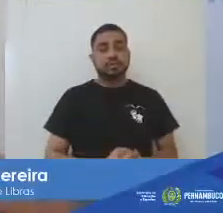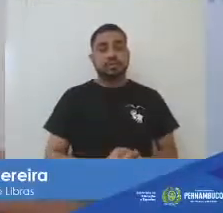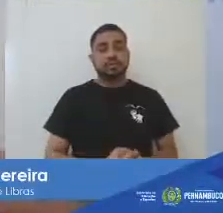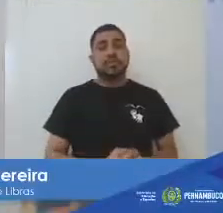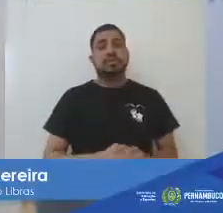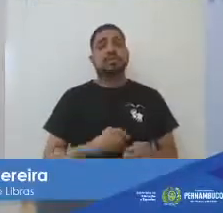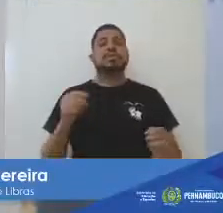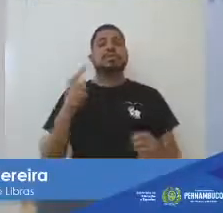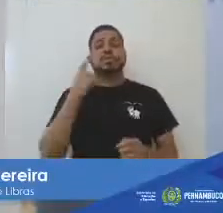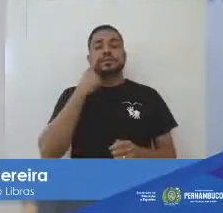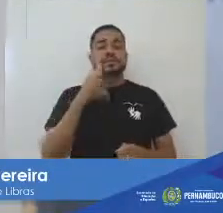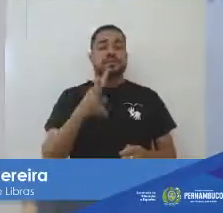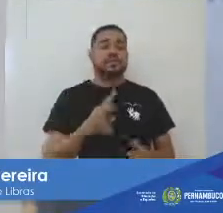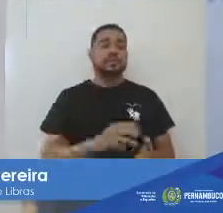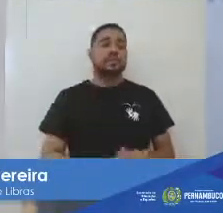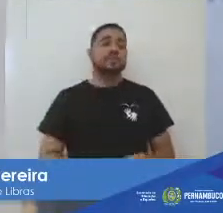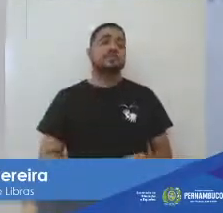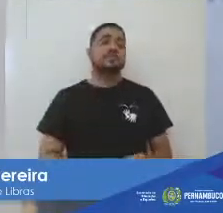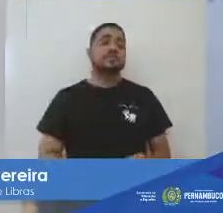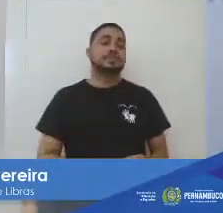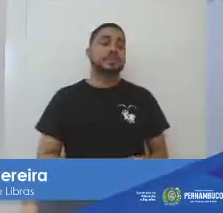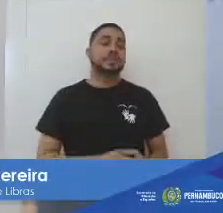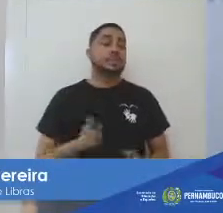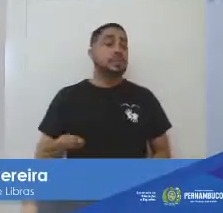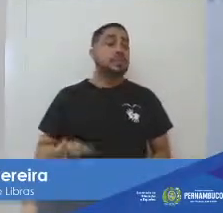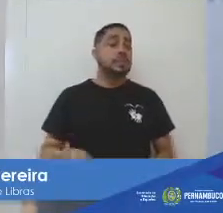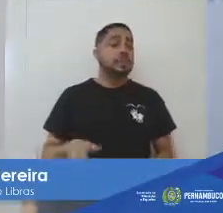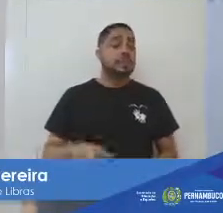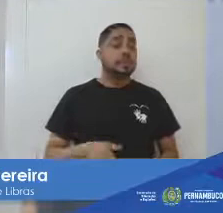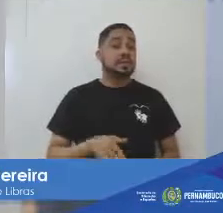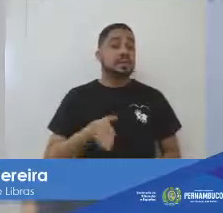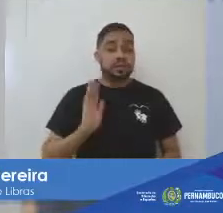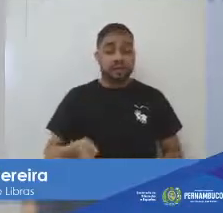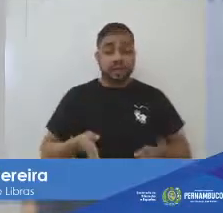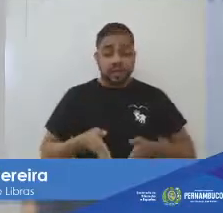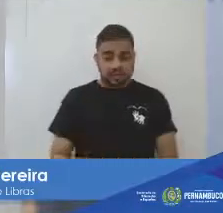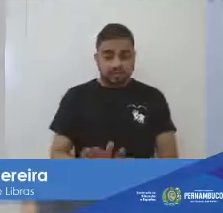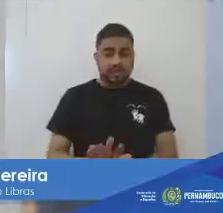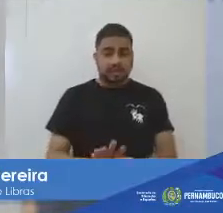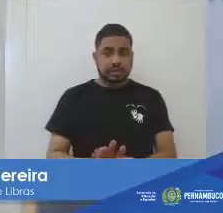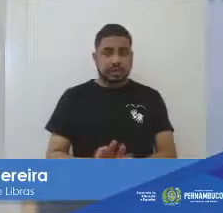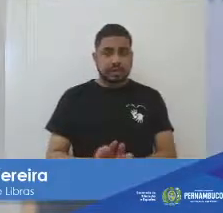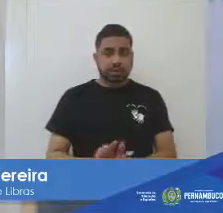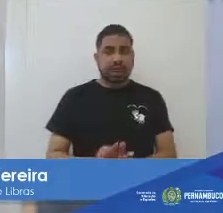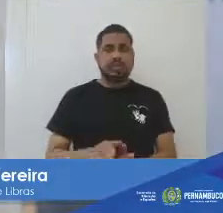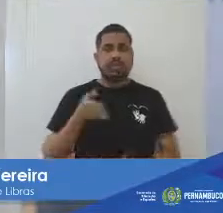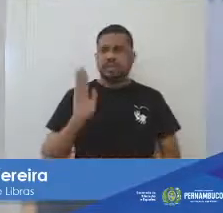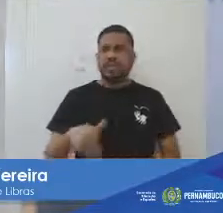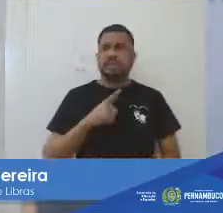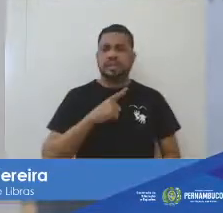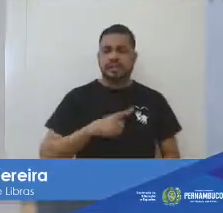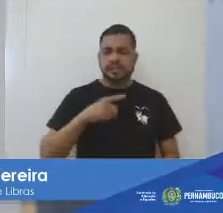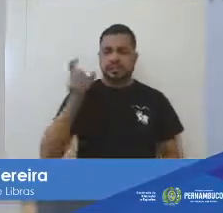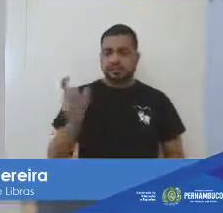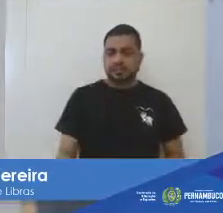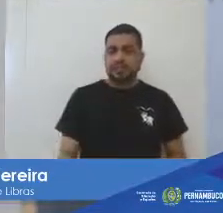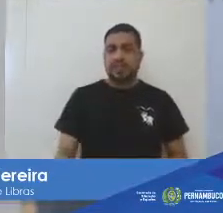e vê, o menino já nasceu, ele já existe, é a